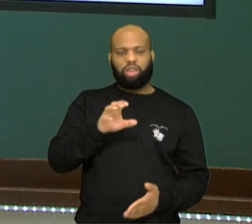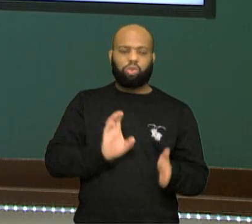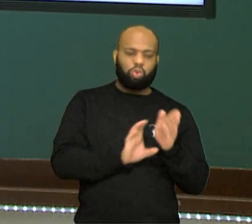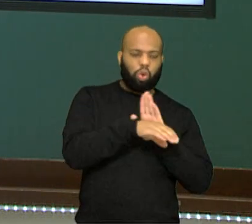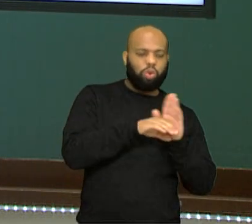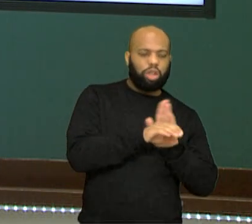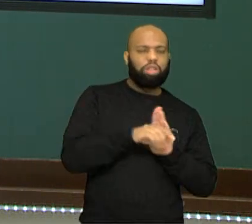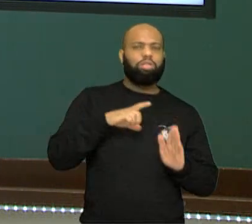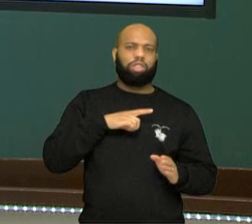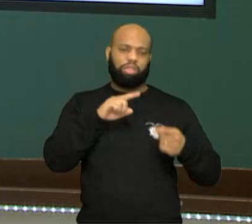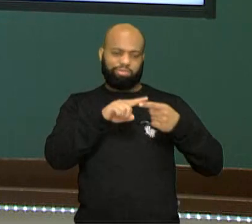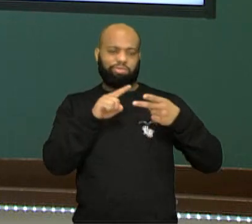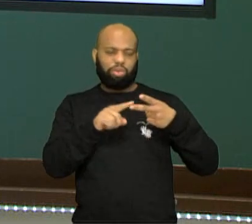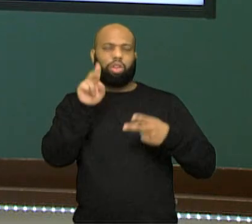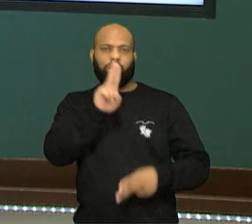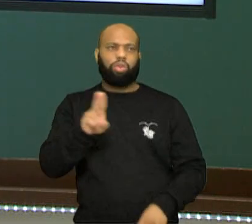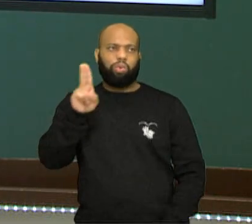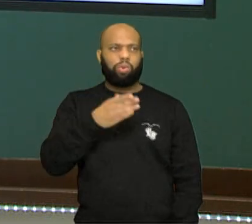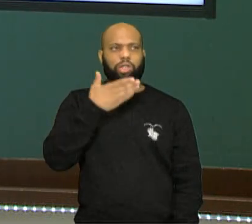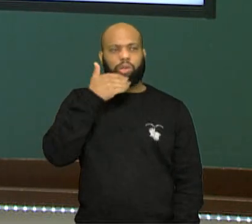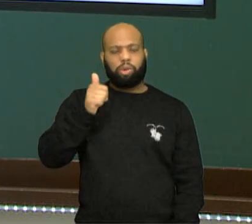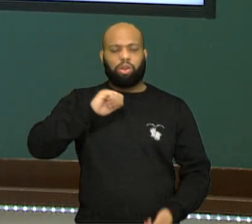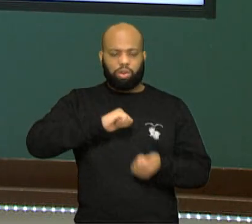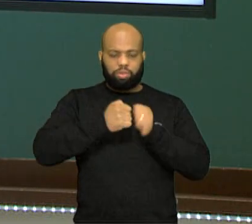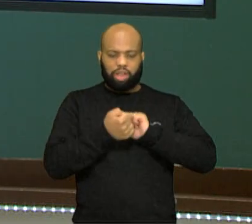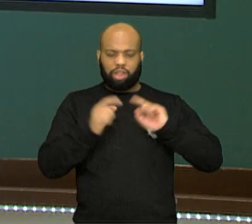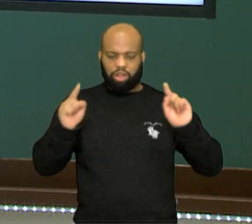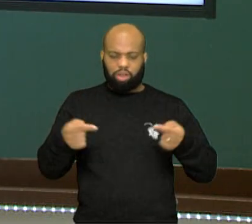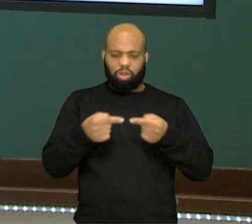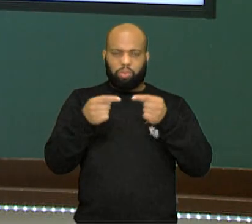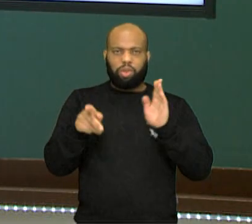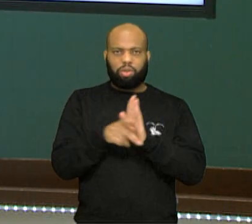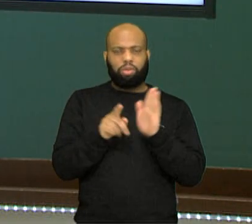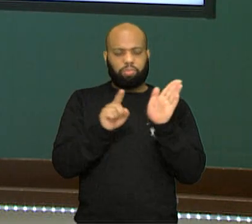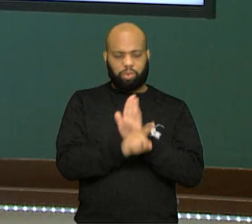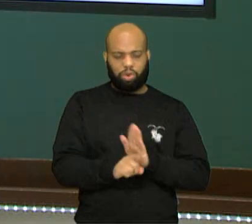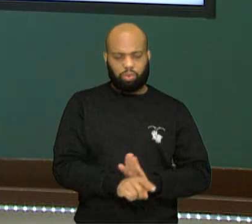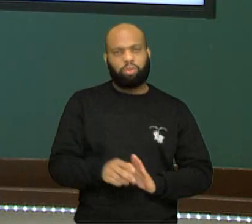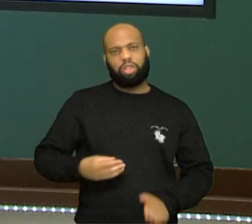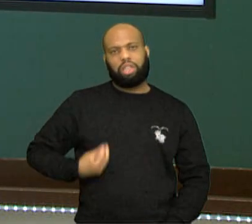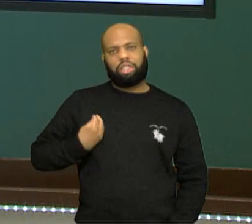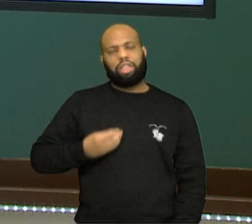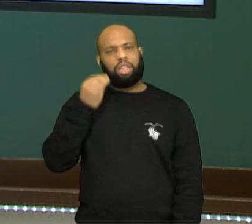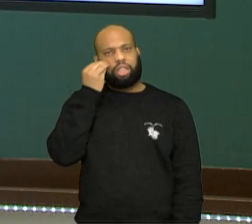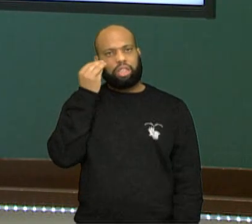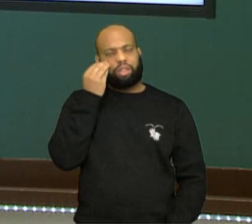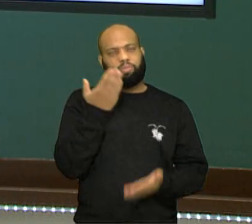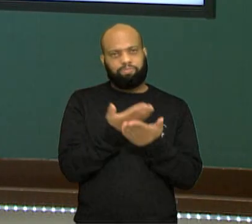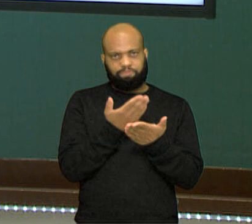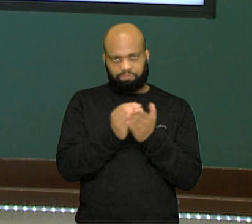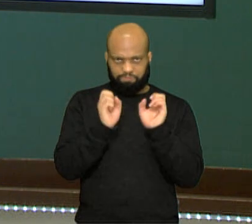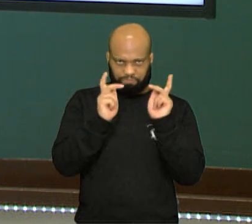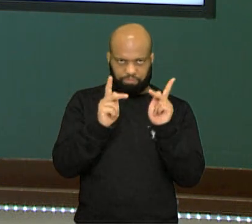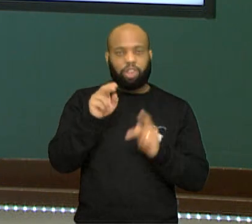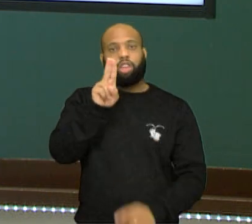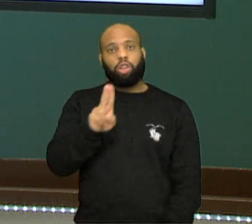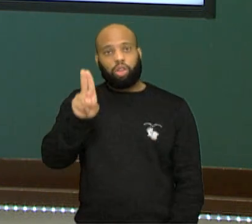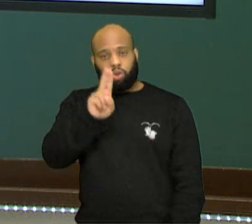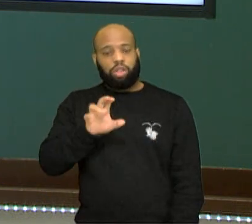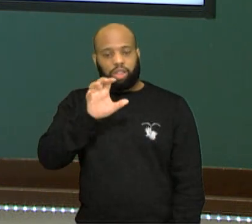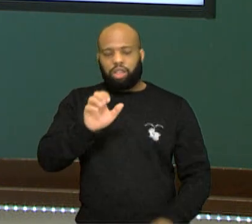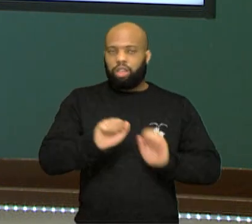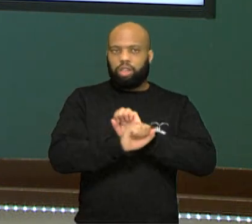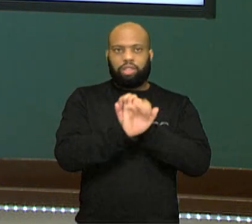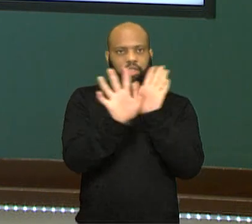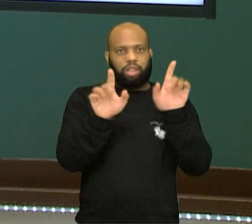conceito, ora o outro, melhor se adeque ao problema que eles estão tentando estudar. E uma aplicação muito